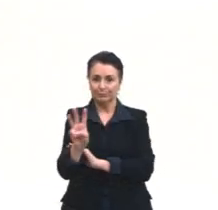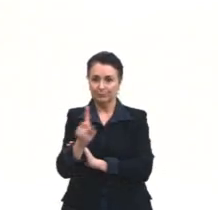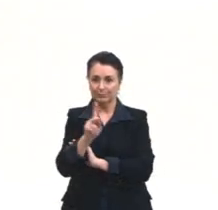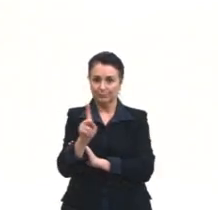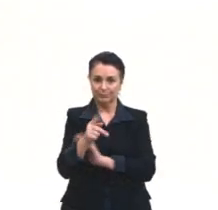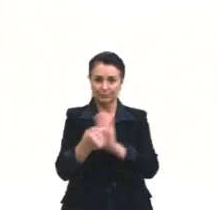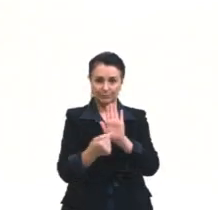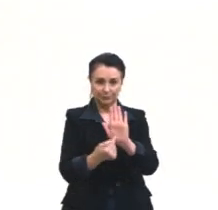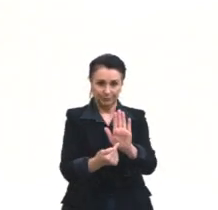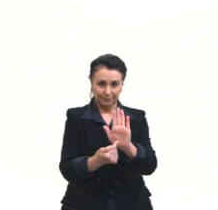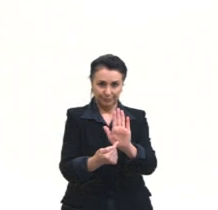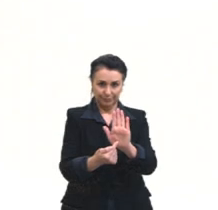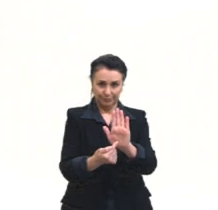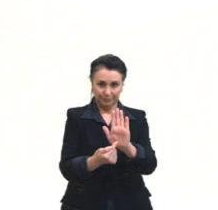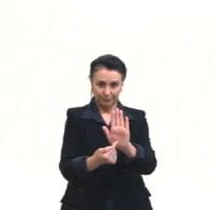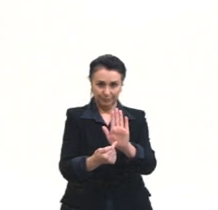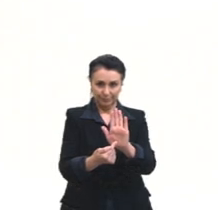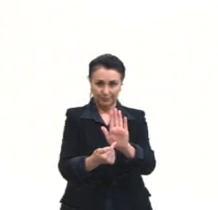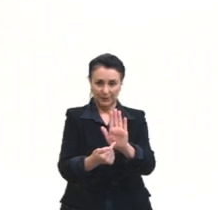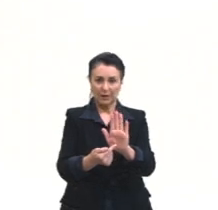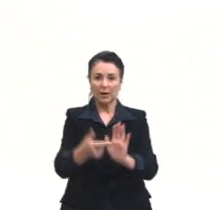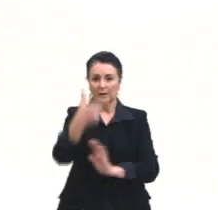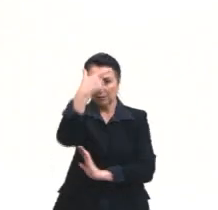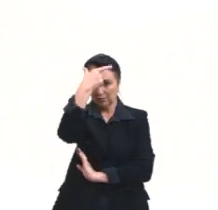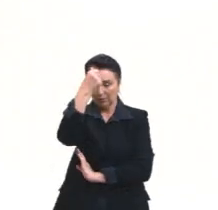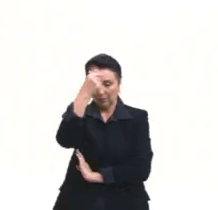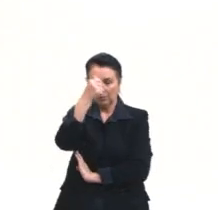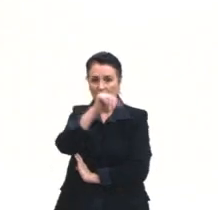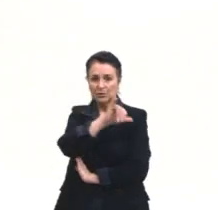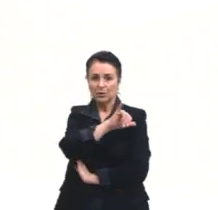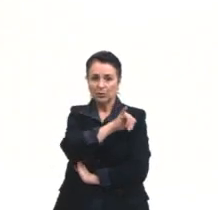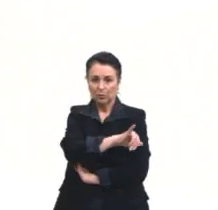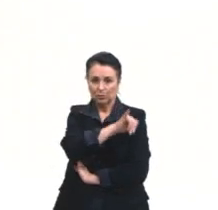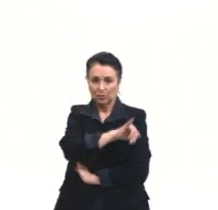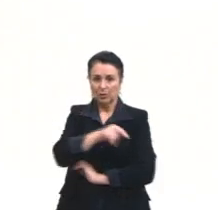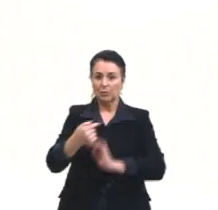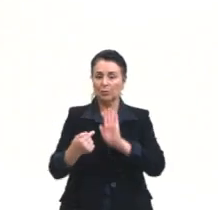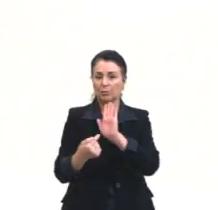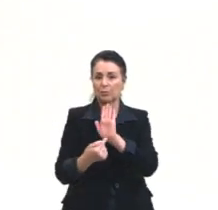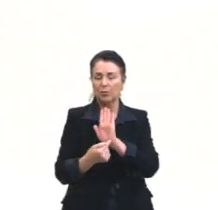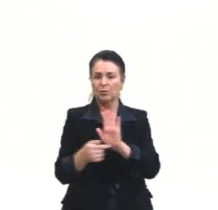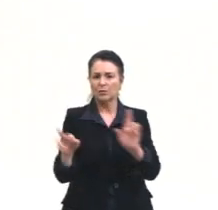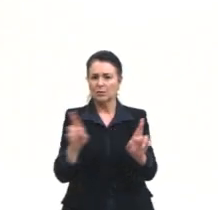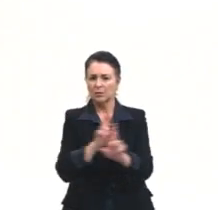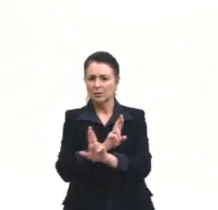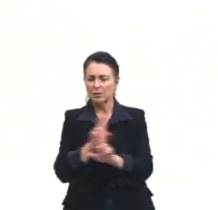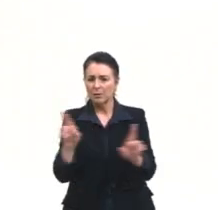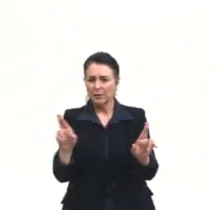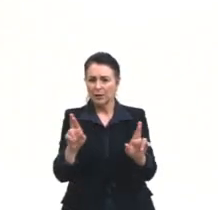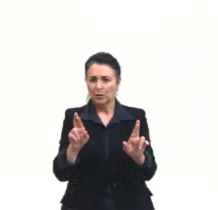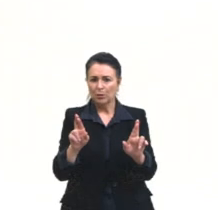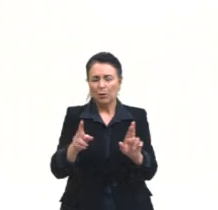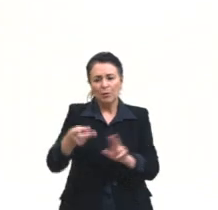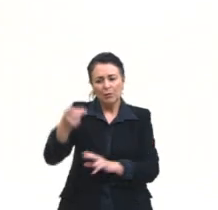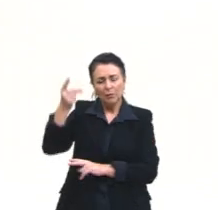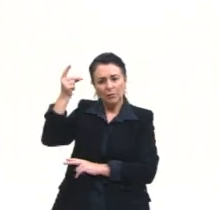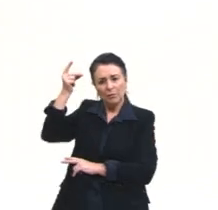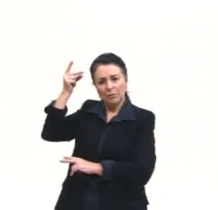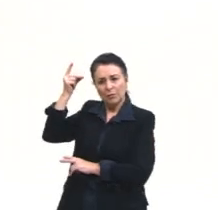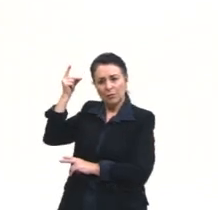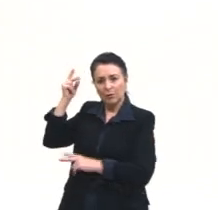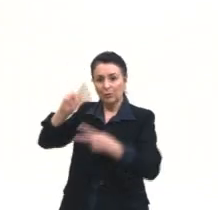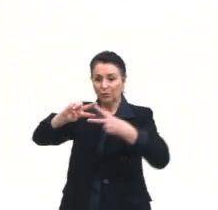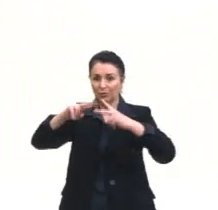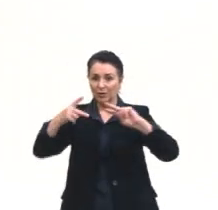www.educacao.gov.br j. Gov.br Demonstra o relacionamento filogenético e alguns grupos de